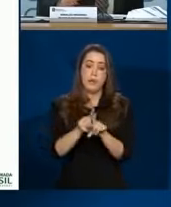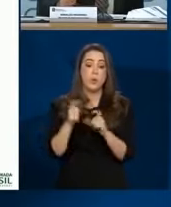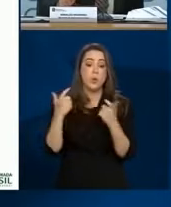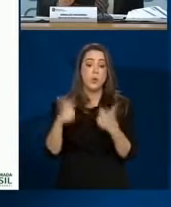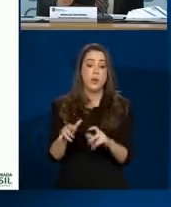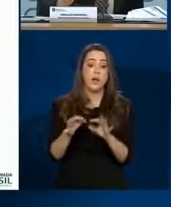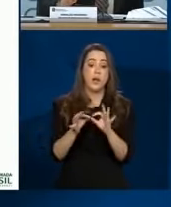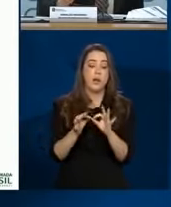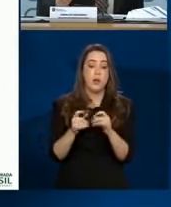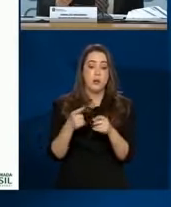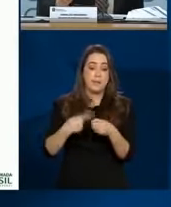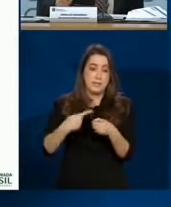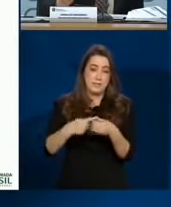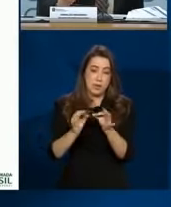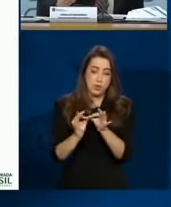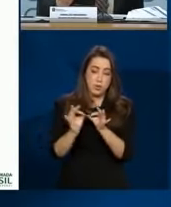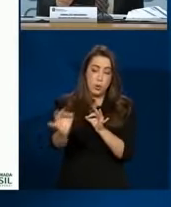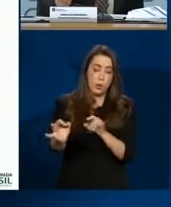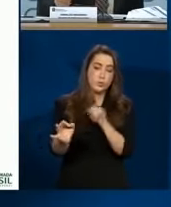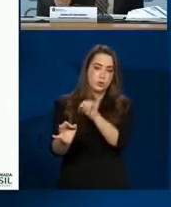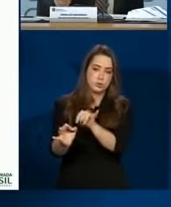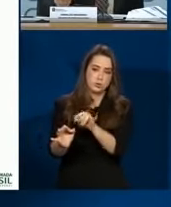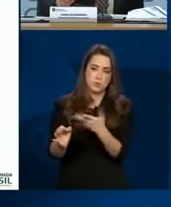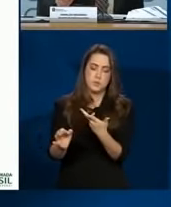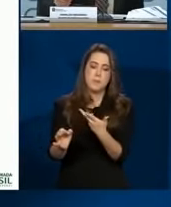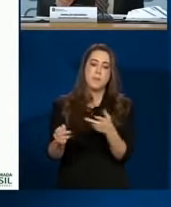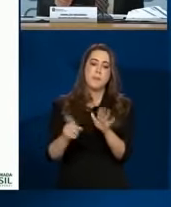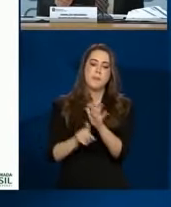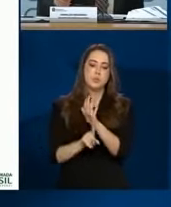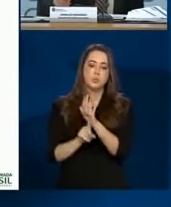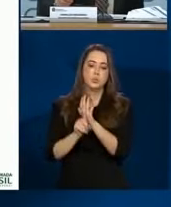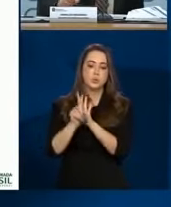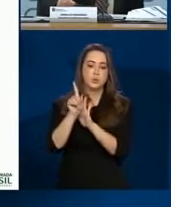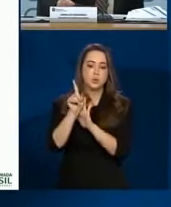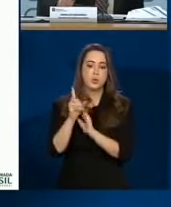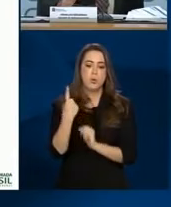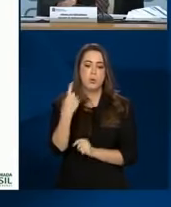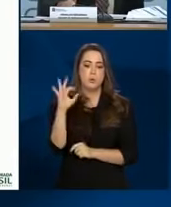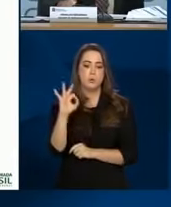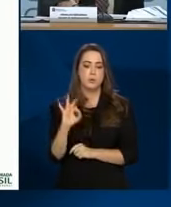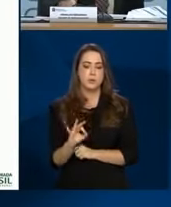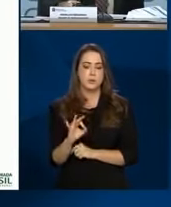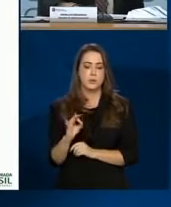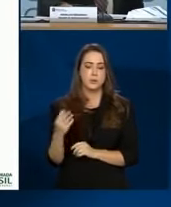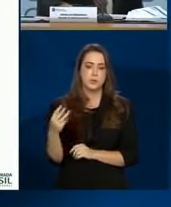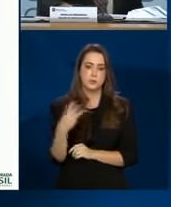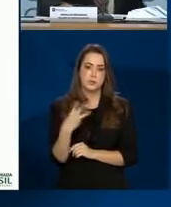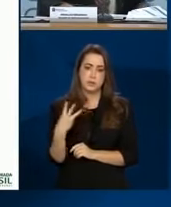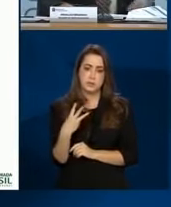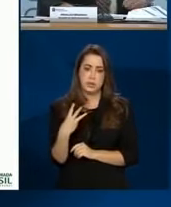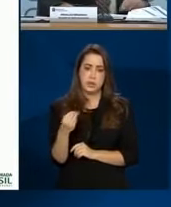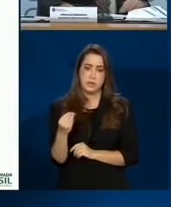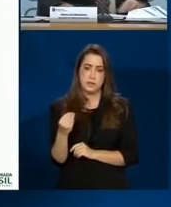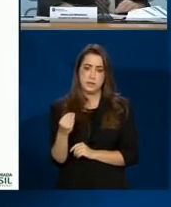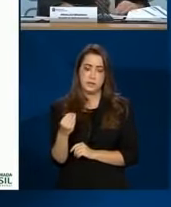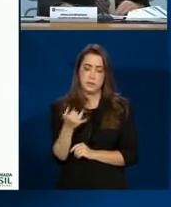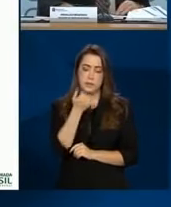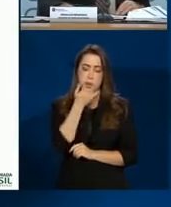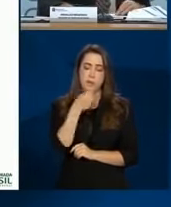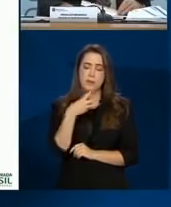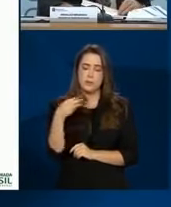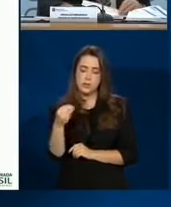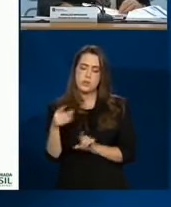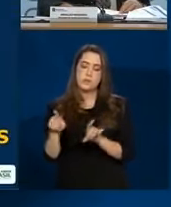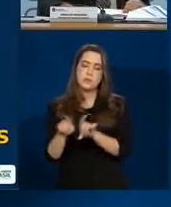vinha num crescimento, houve um crescimento, mas de apenas de 1% entre a 30ª e a 31ª